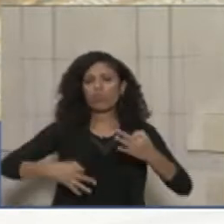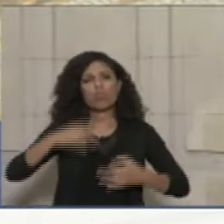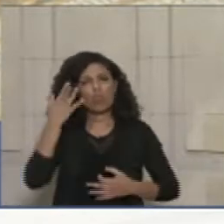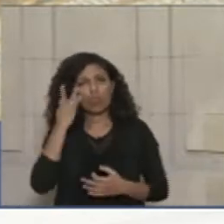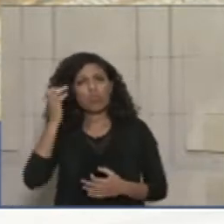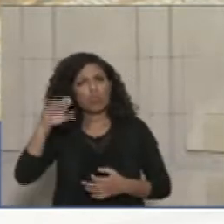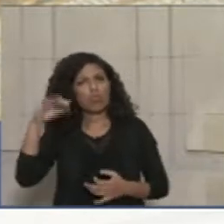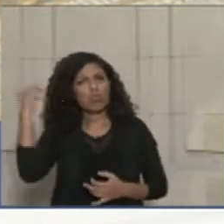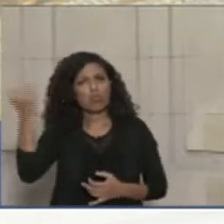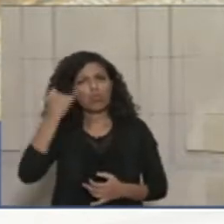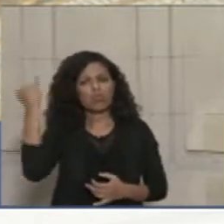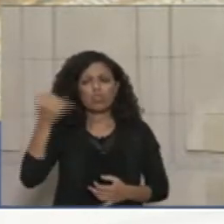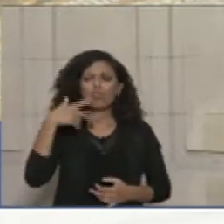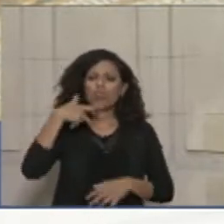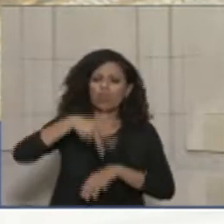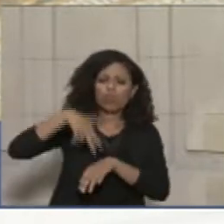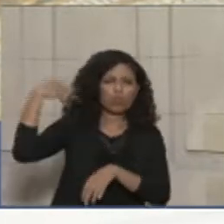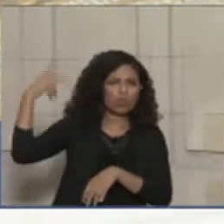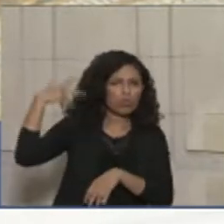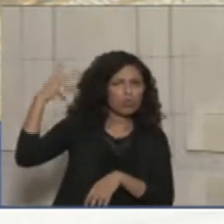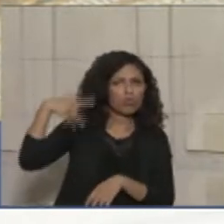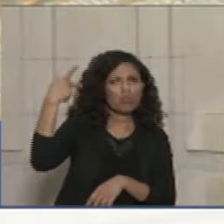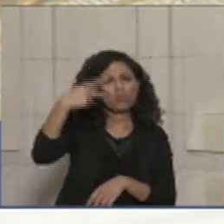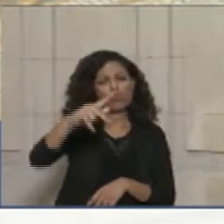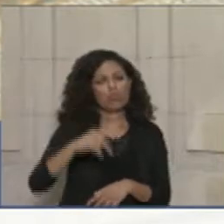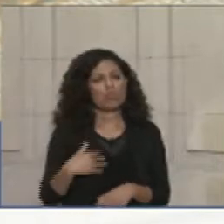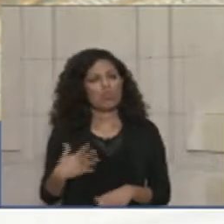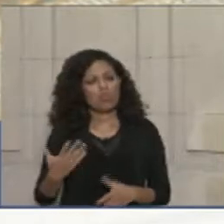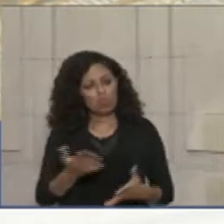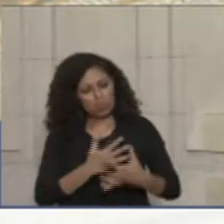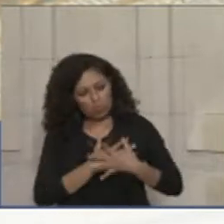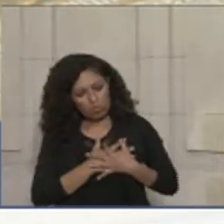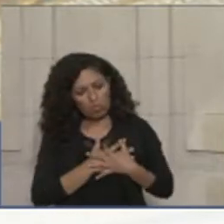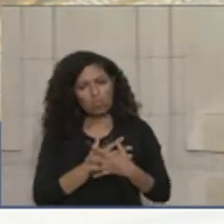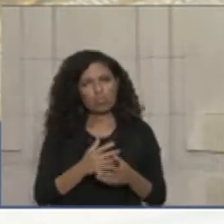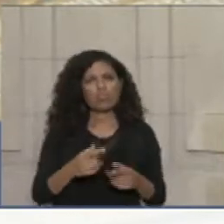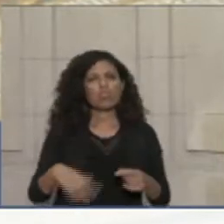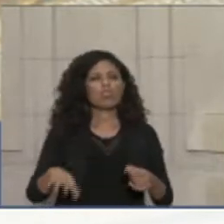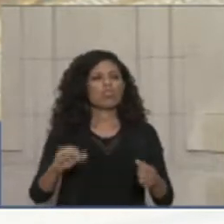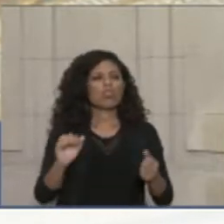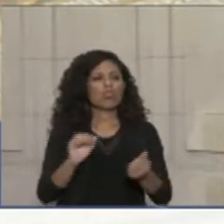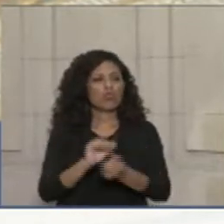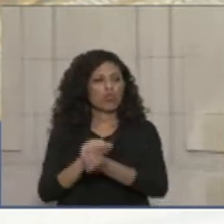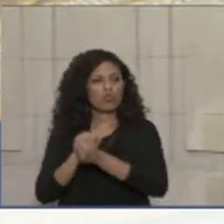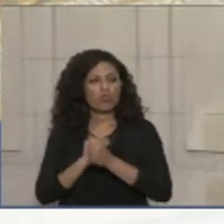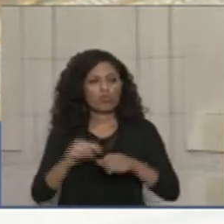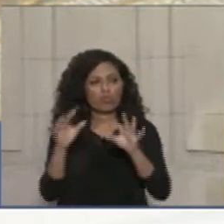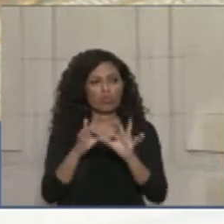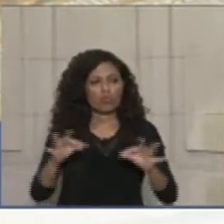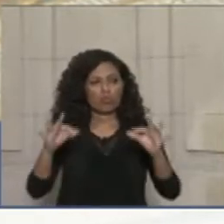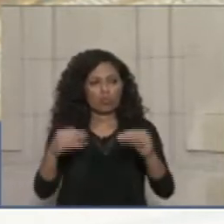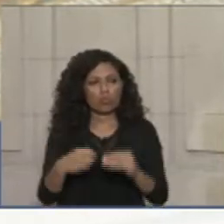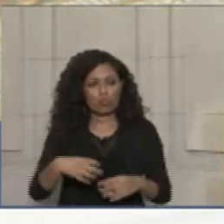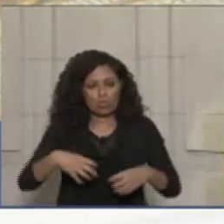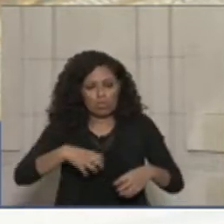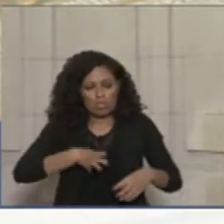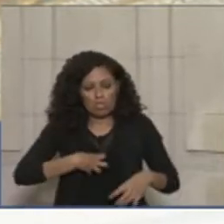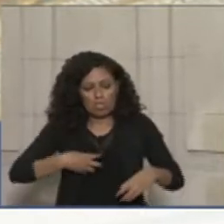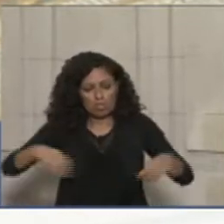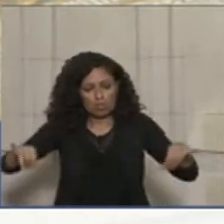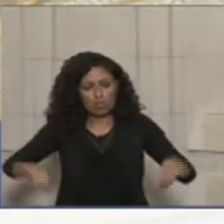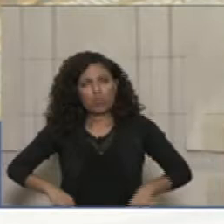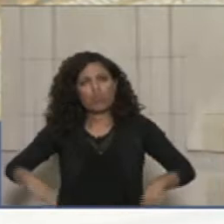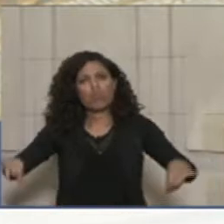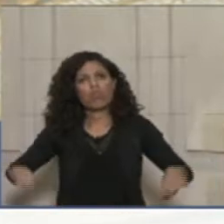importante essa sua colocação e venho aqui me solidarizar com todos aqueles que passaram por esse